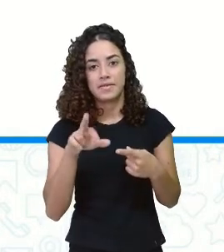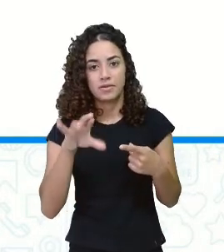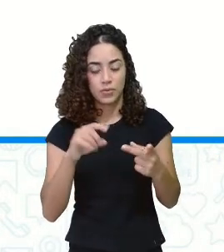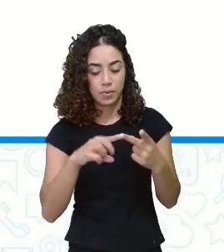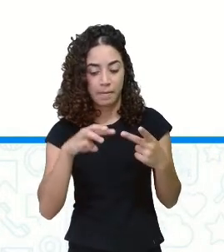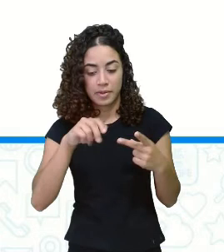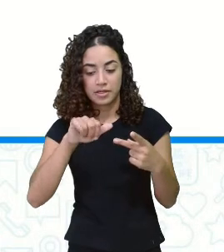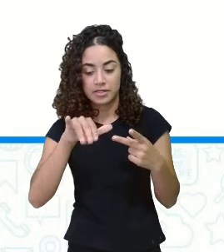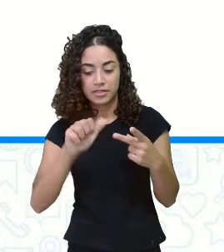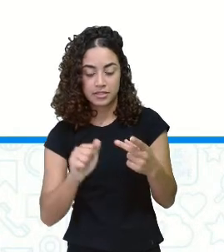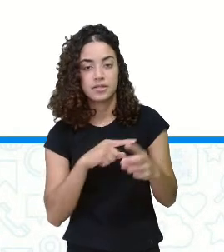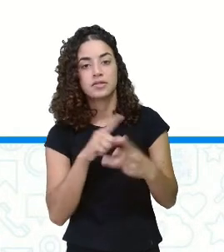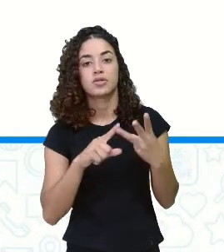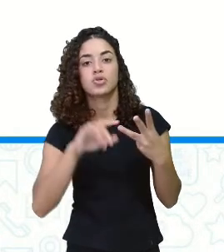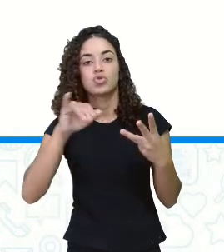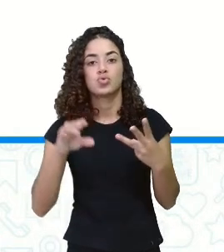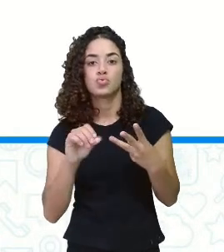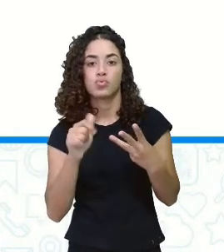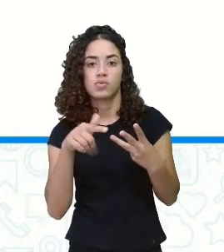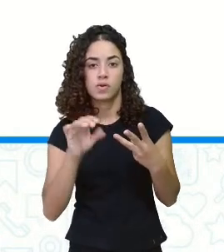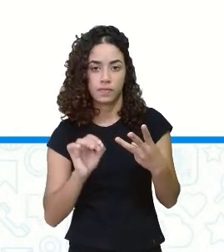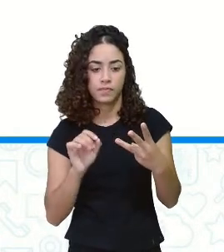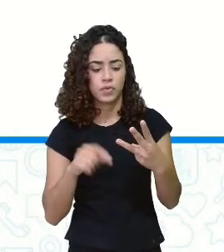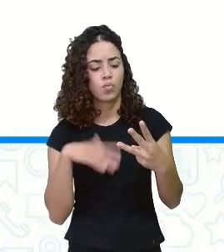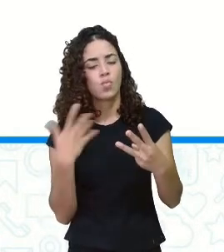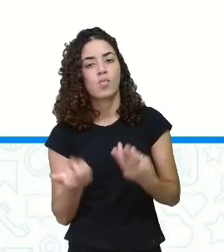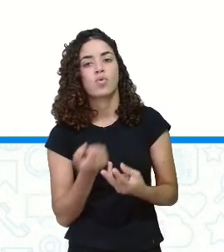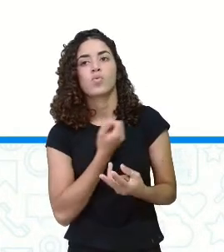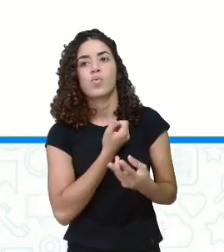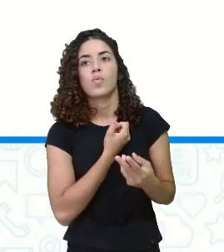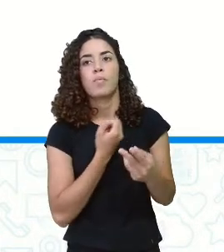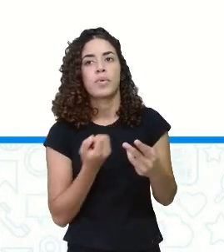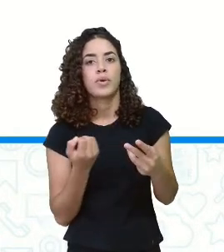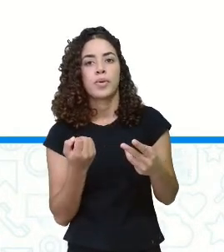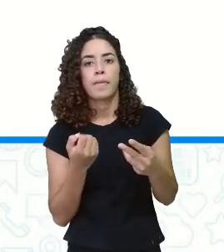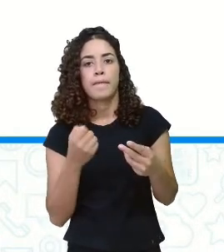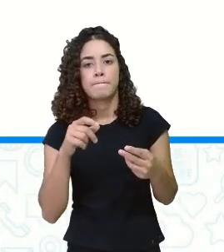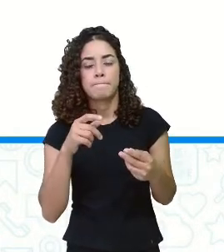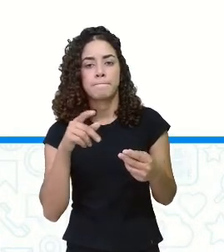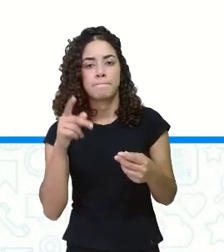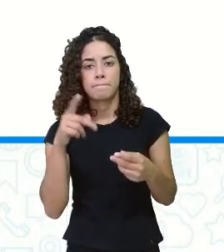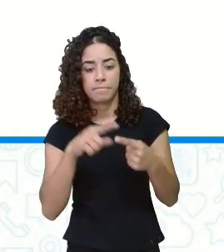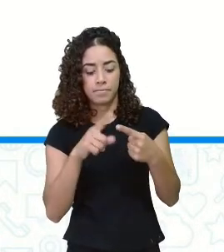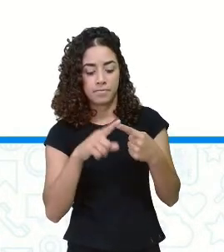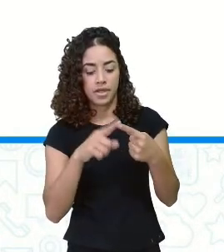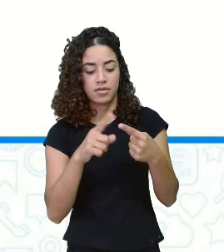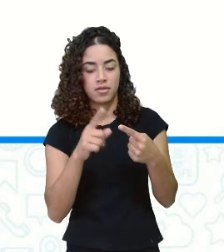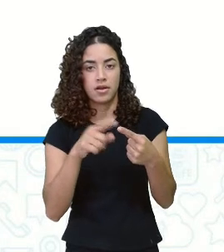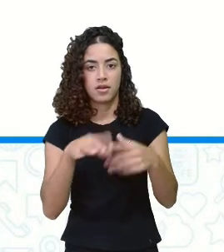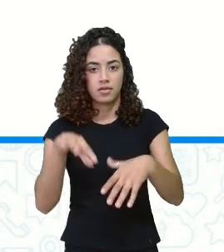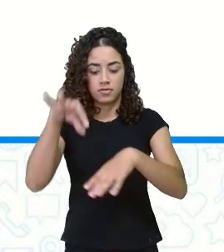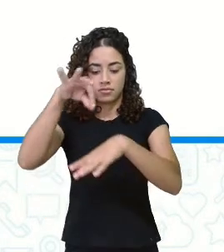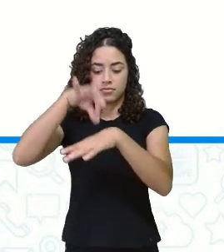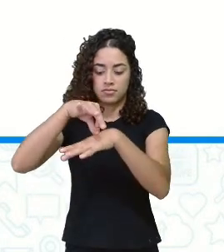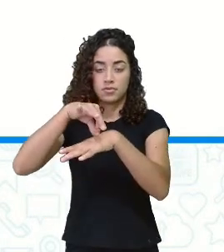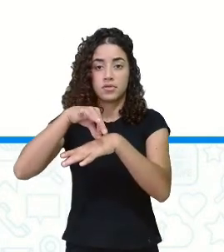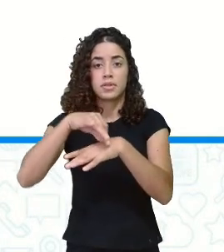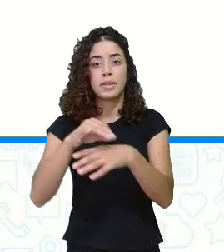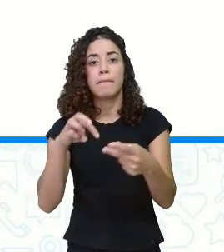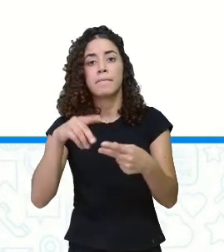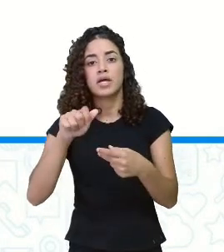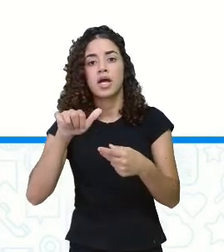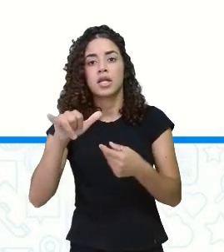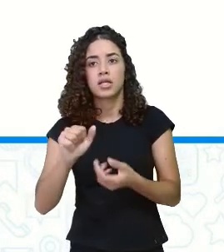Maria e João. Qual o número que Pedro está bem em cima? Qual o número que Maria está